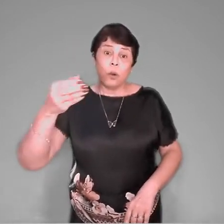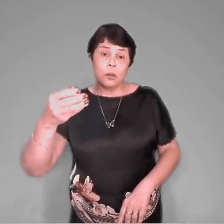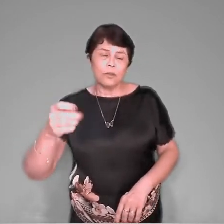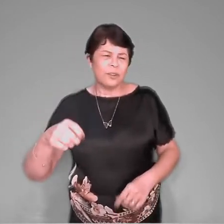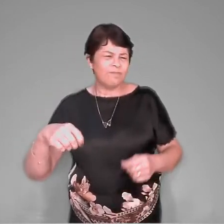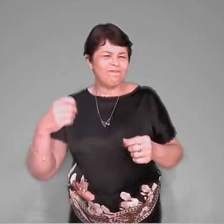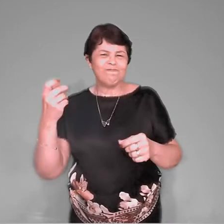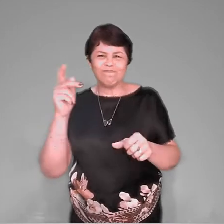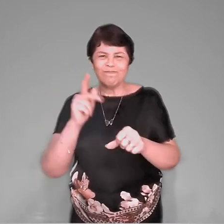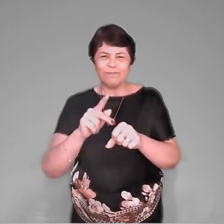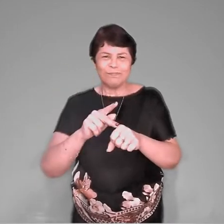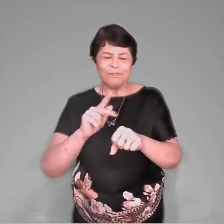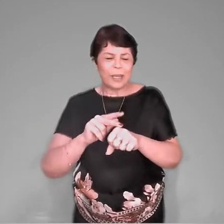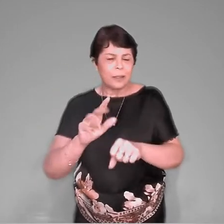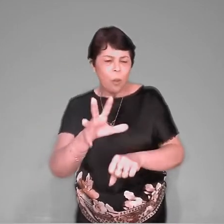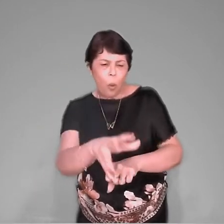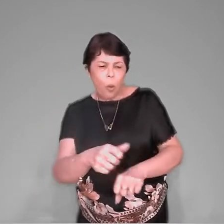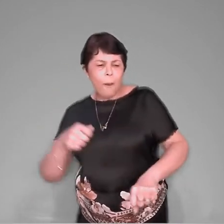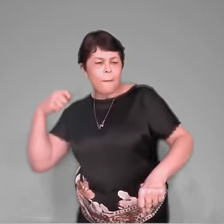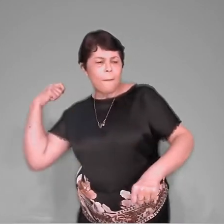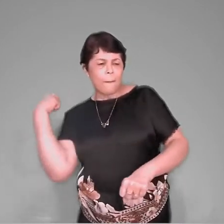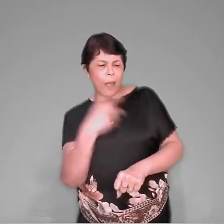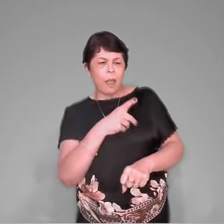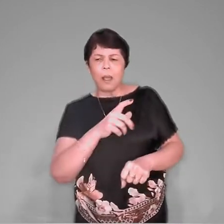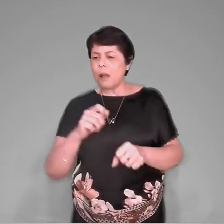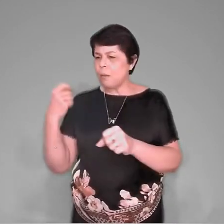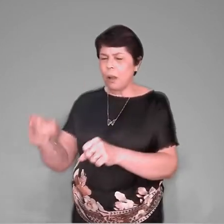templos feitos por mãos humanas.